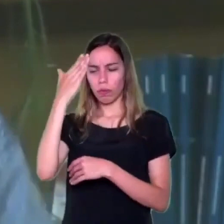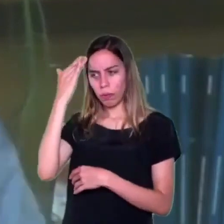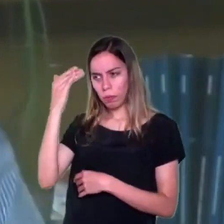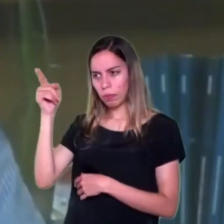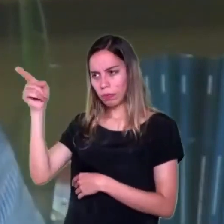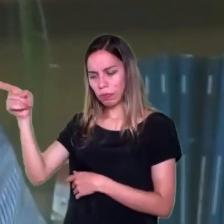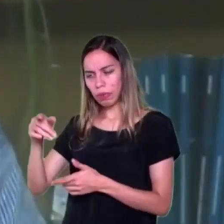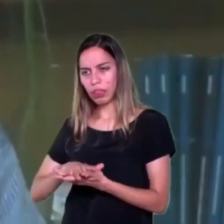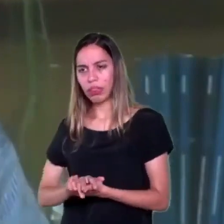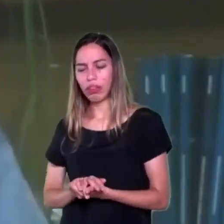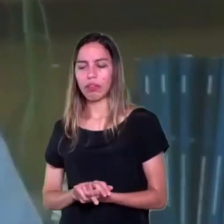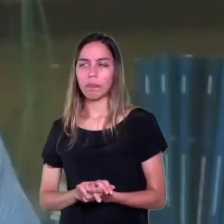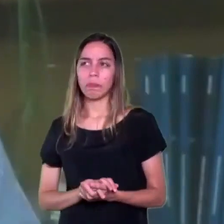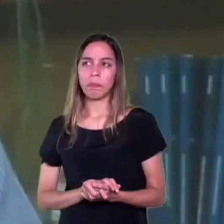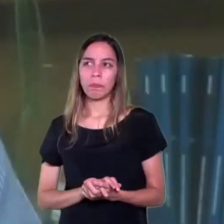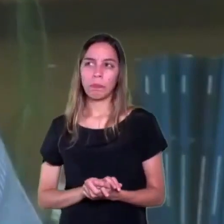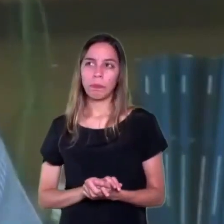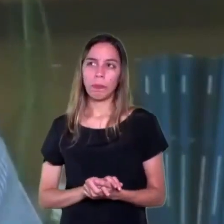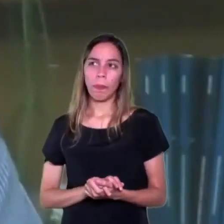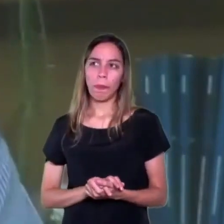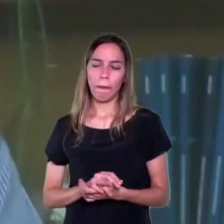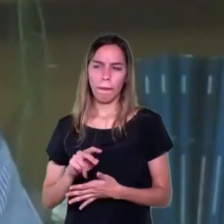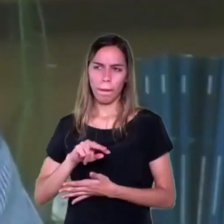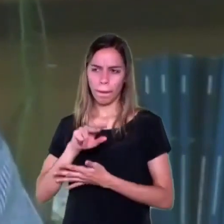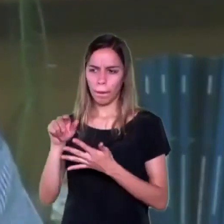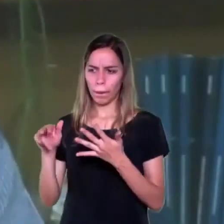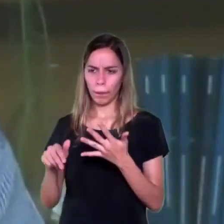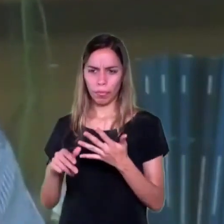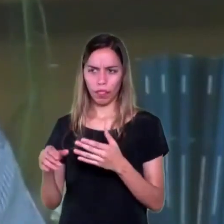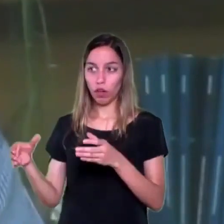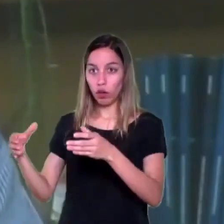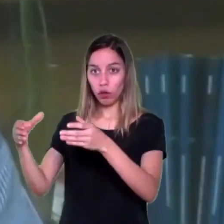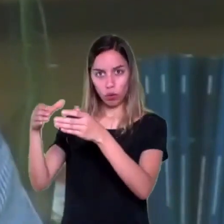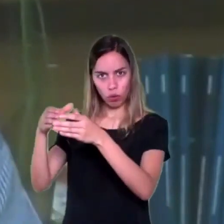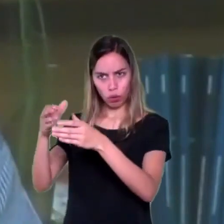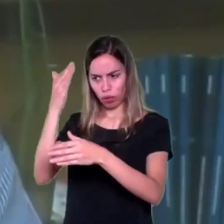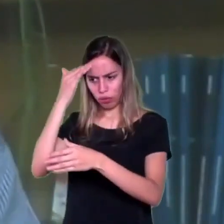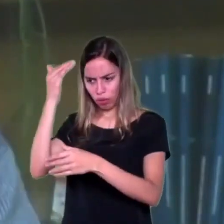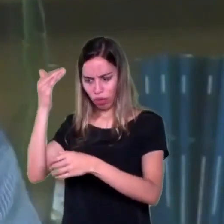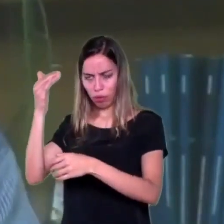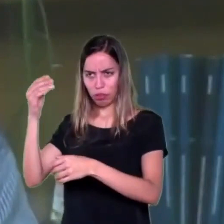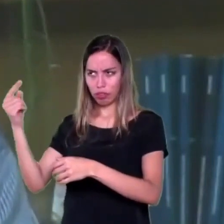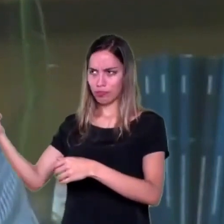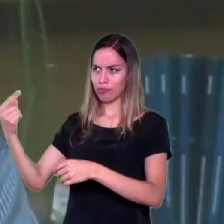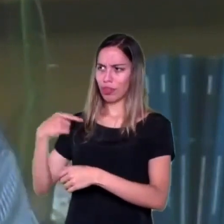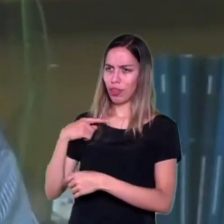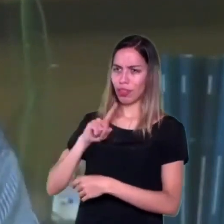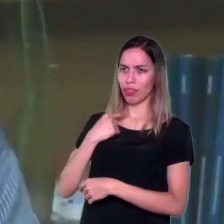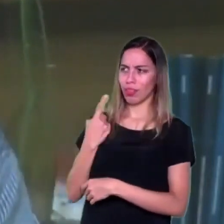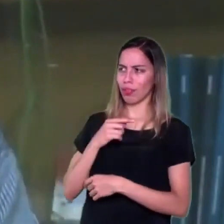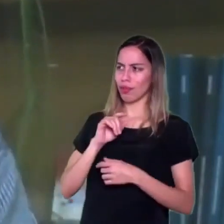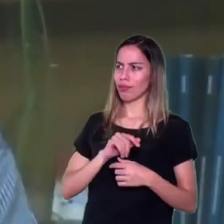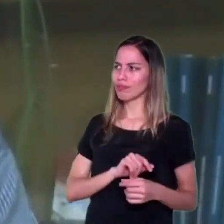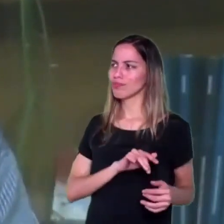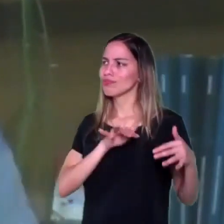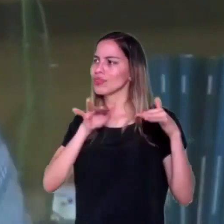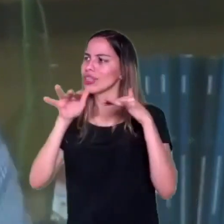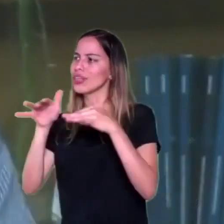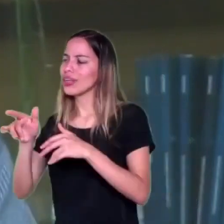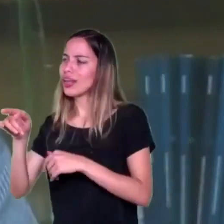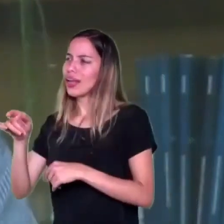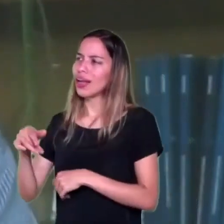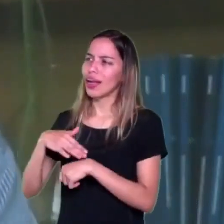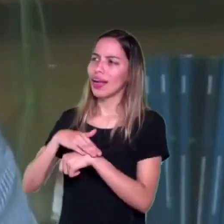o Cláudio Manuel, o Hélio de La Penha, essa turma toda que nos recebeu, assim, nós, um jornal do interior,